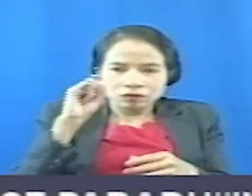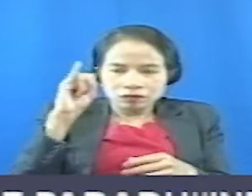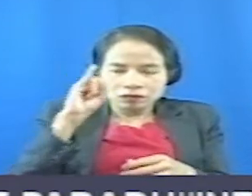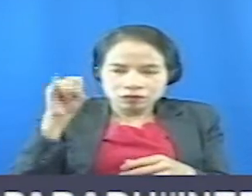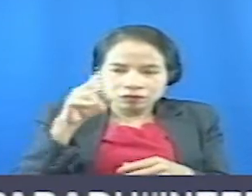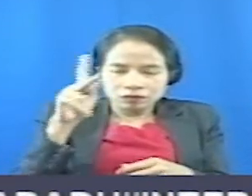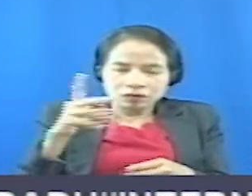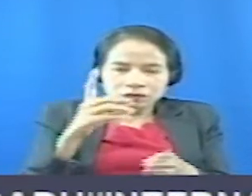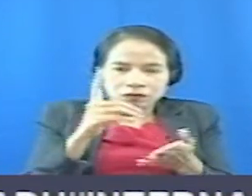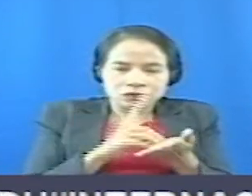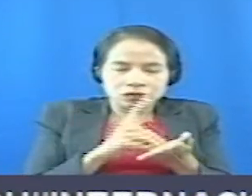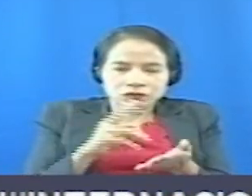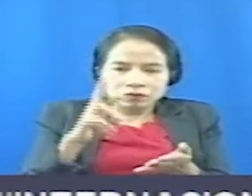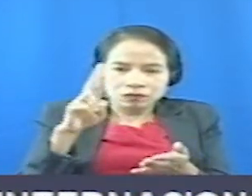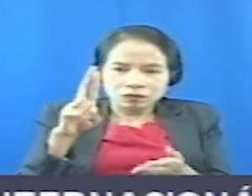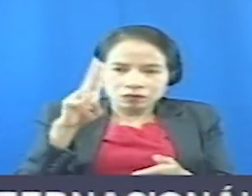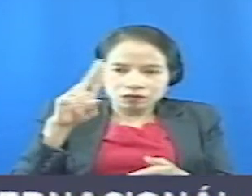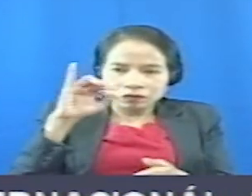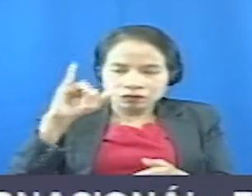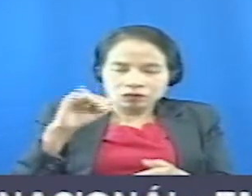Gestão Crise, Dr. Rui Maria de Araújo.